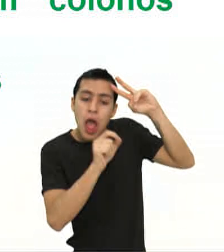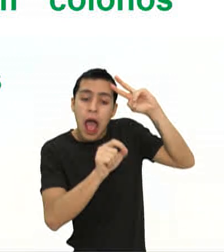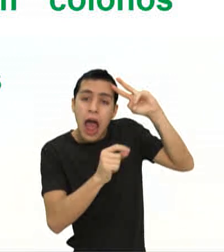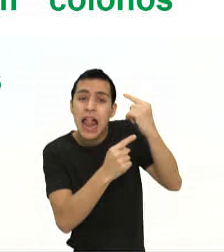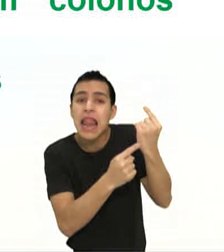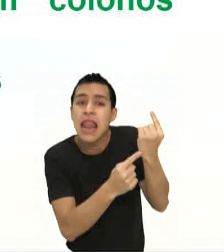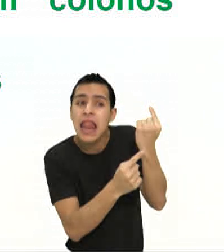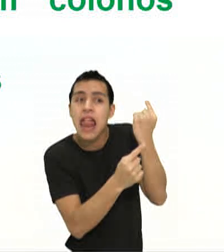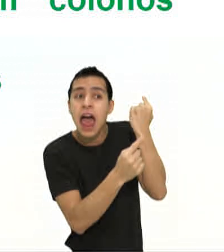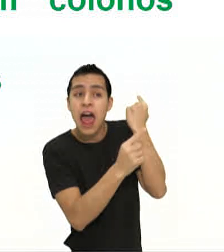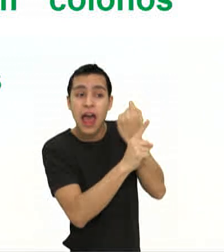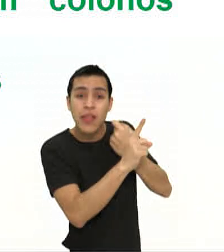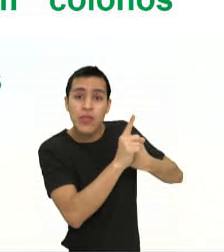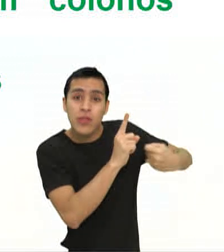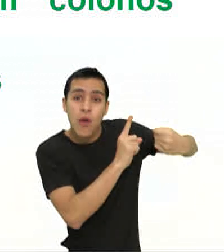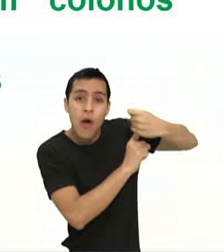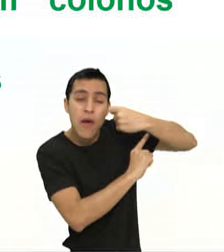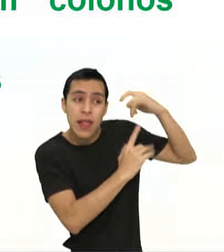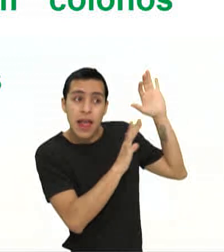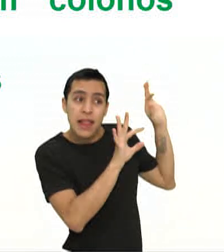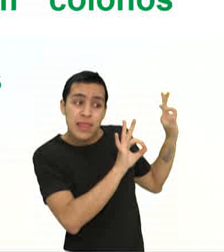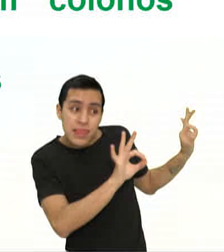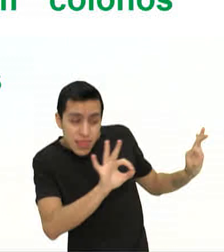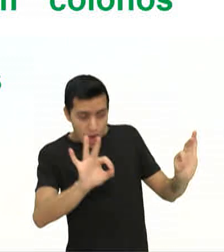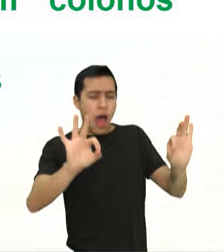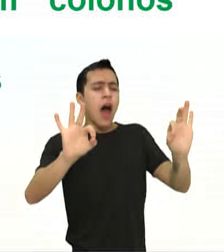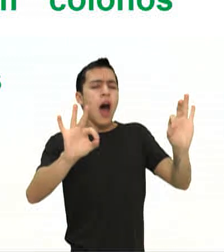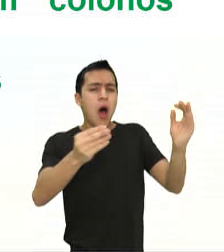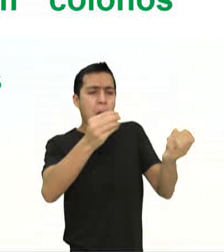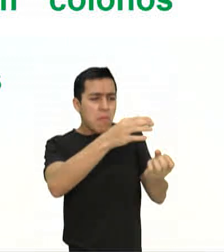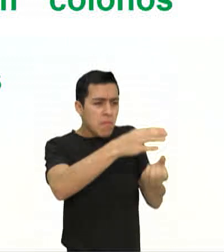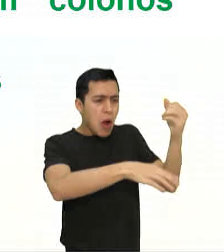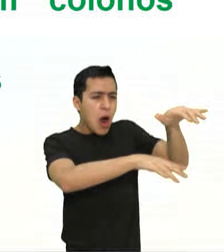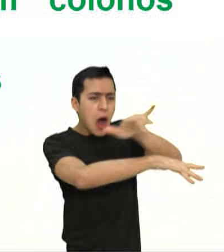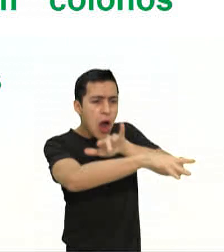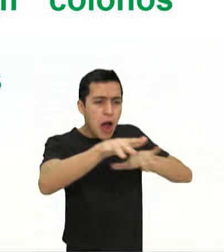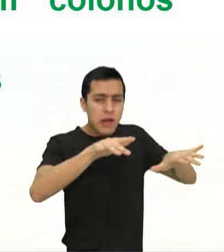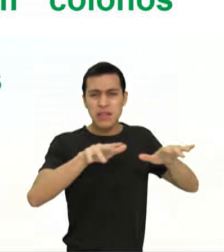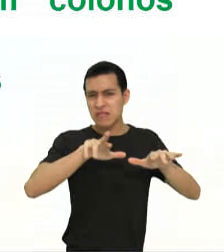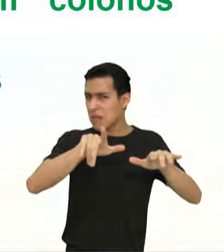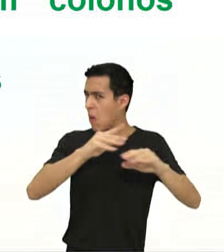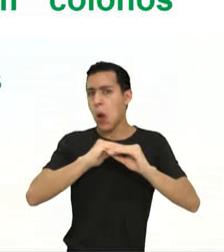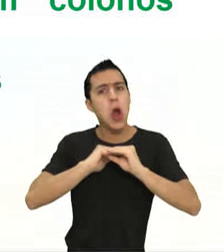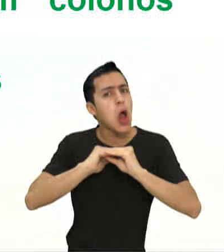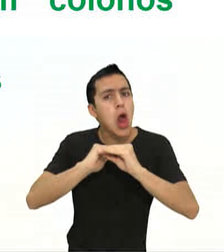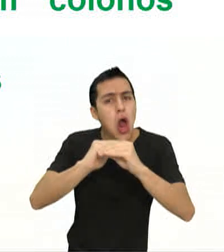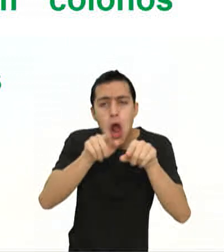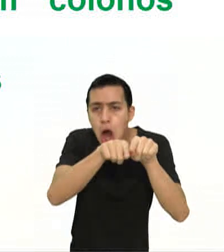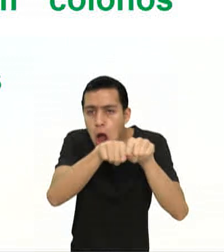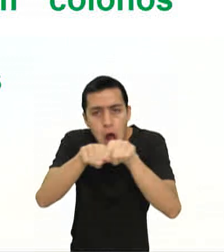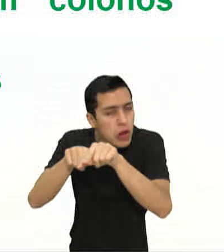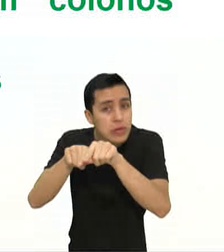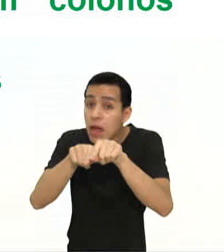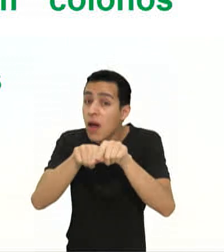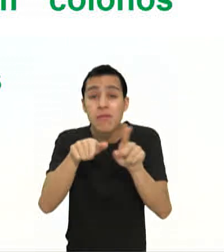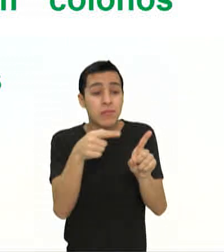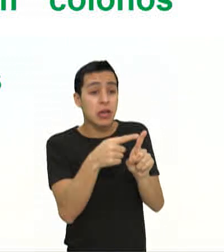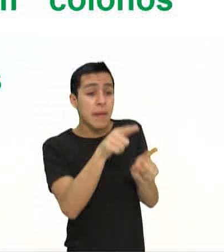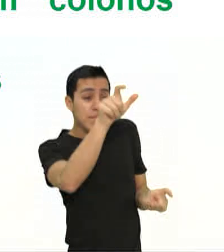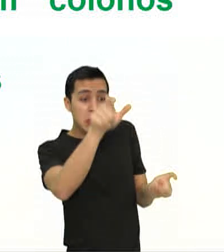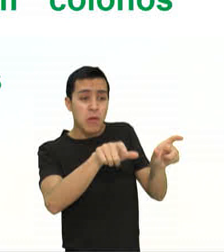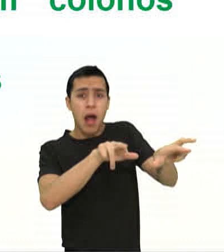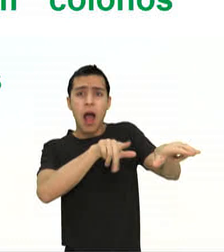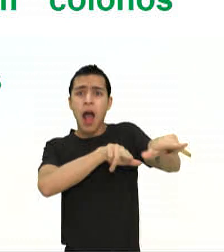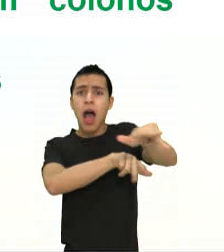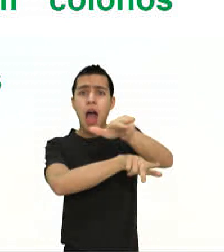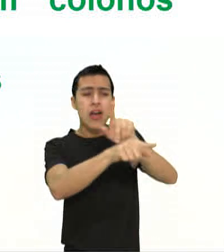era a sociedade, como ela era formada. Então, claro, não era. Por quê? Porque era formada por grupos distintos, ou